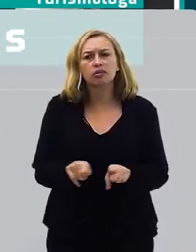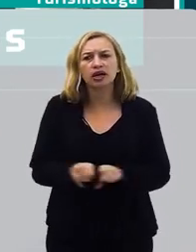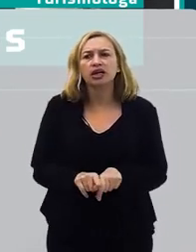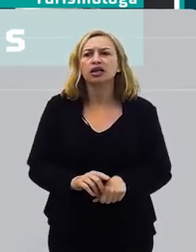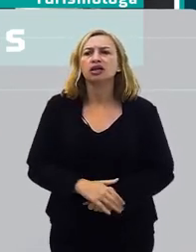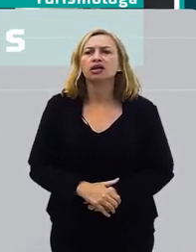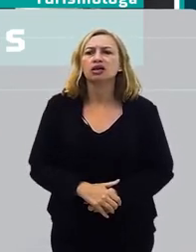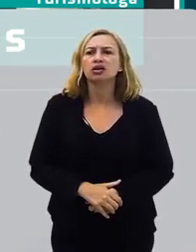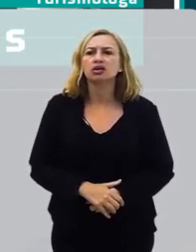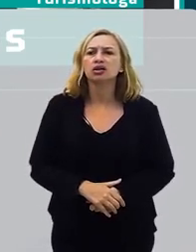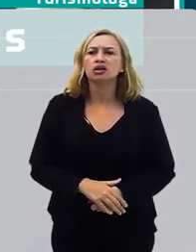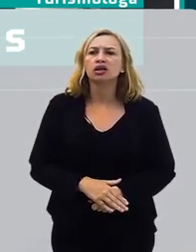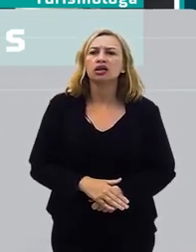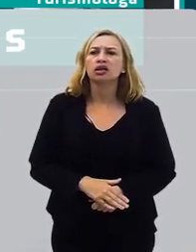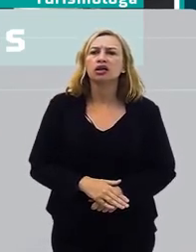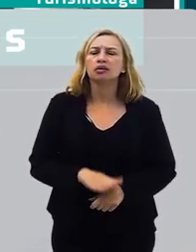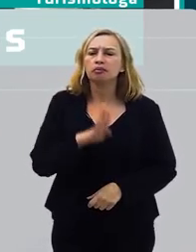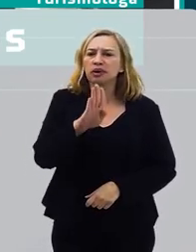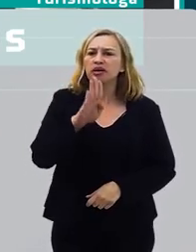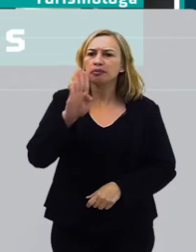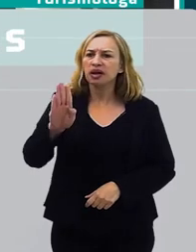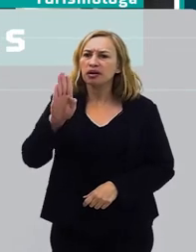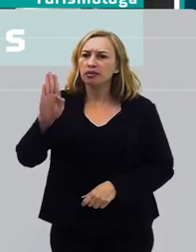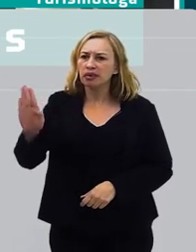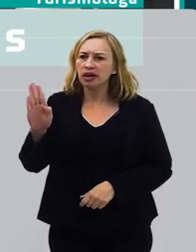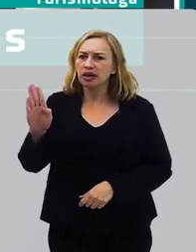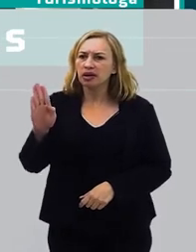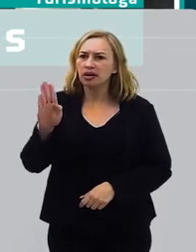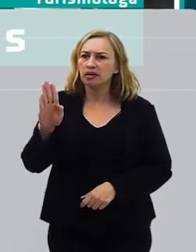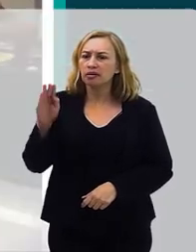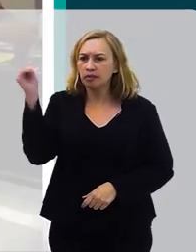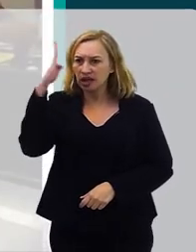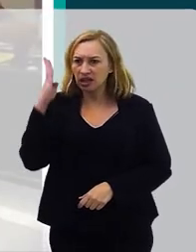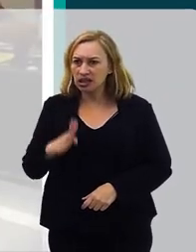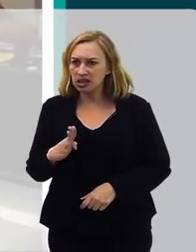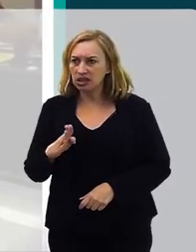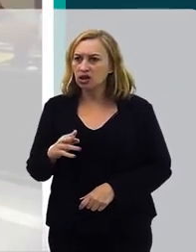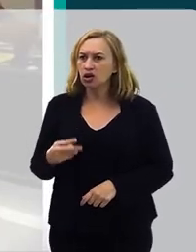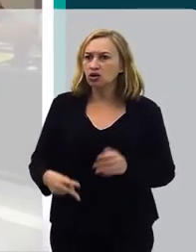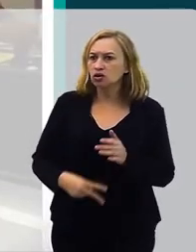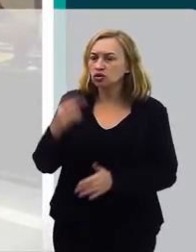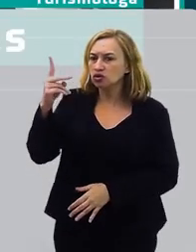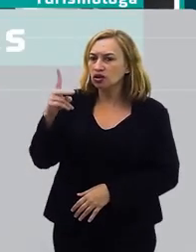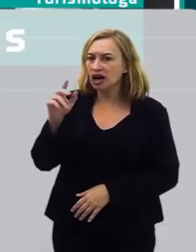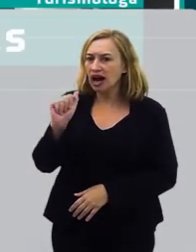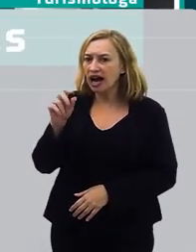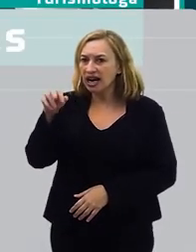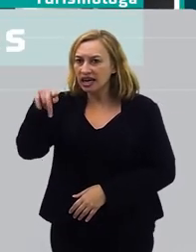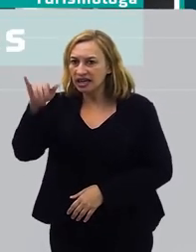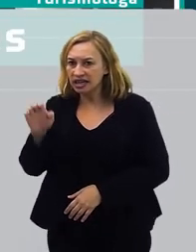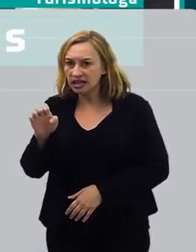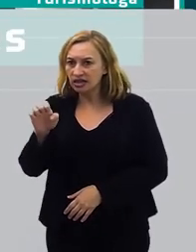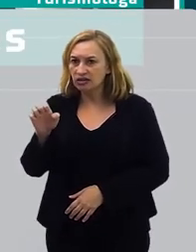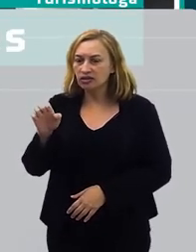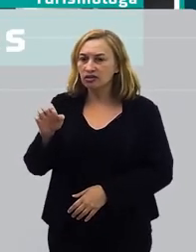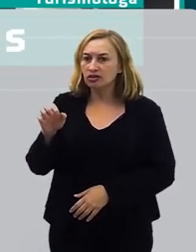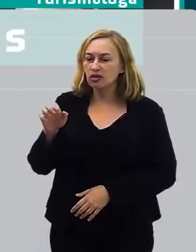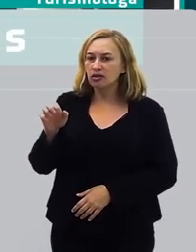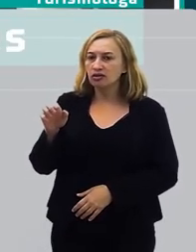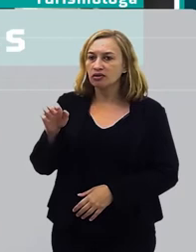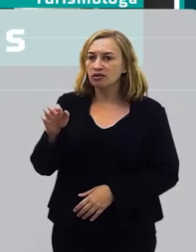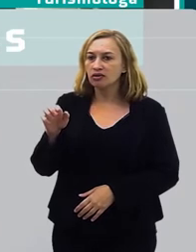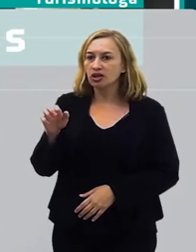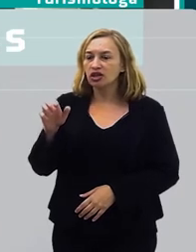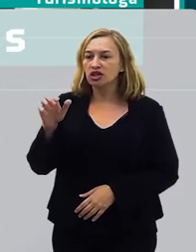né? No Big Brother, duas vezes a Lina foi chamada de ele.